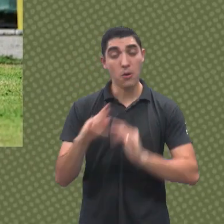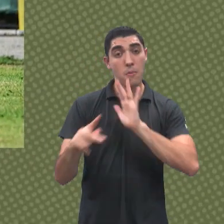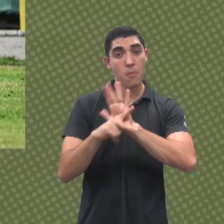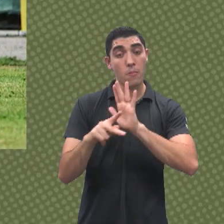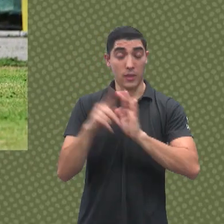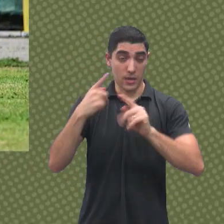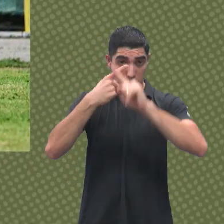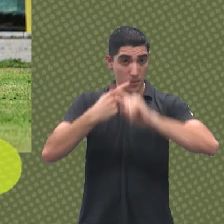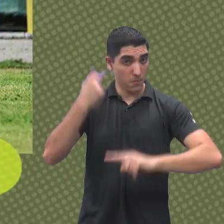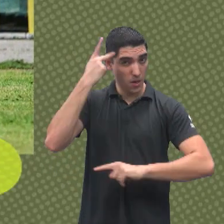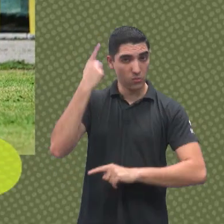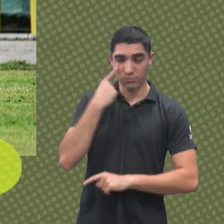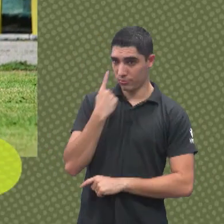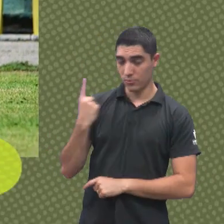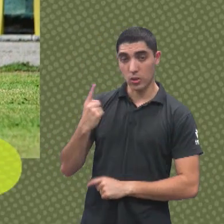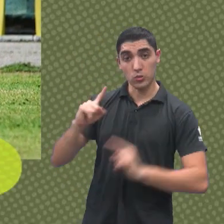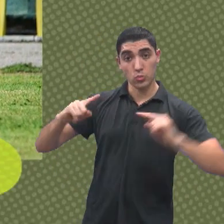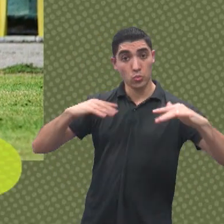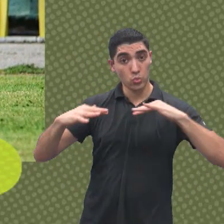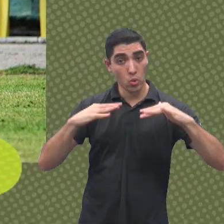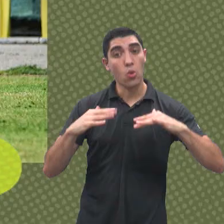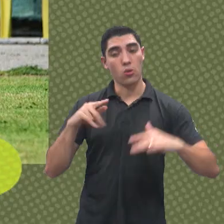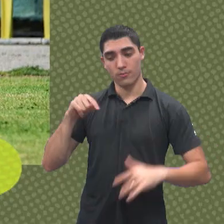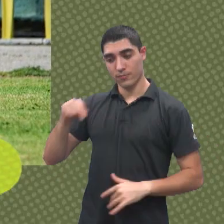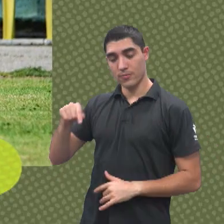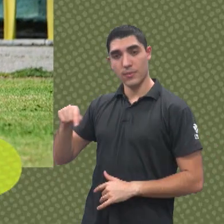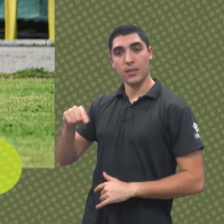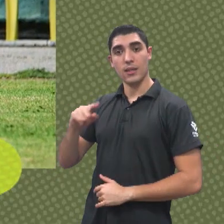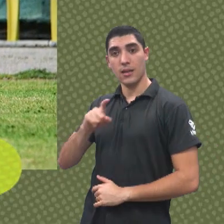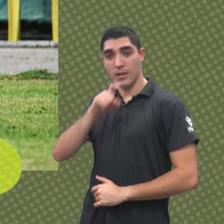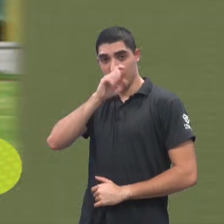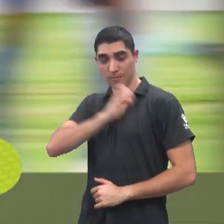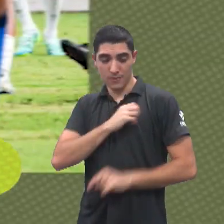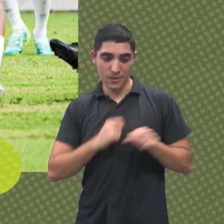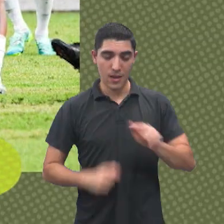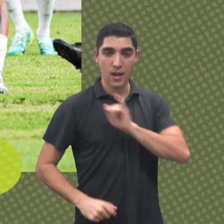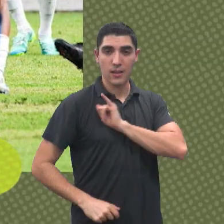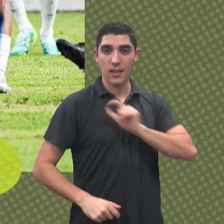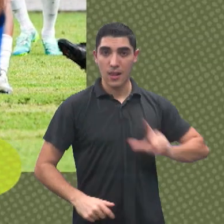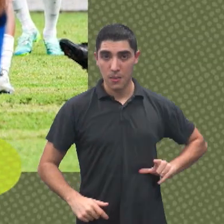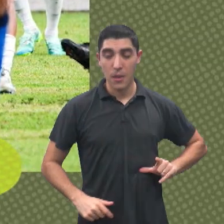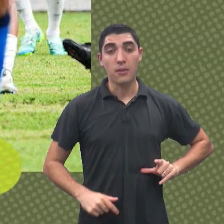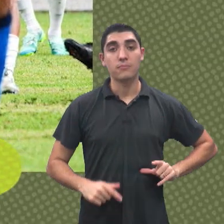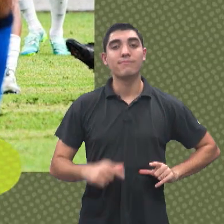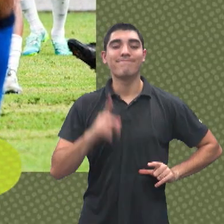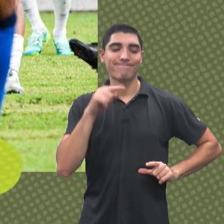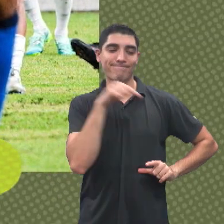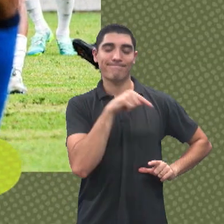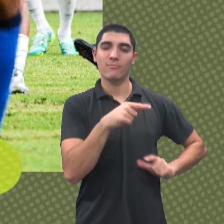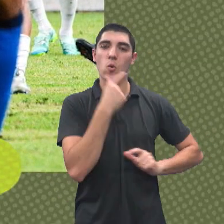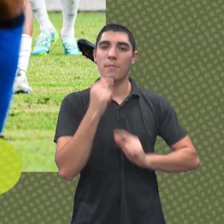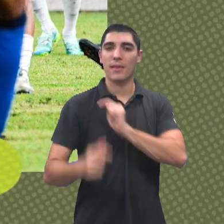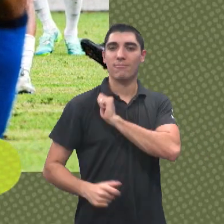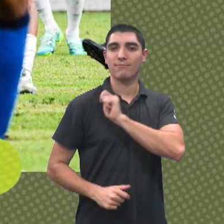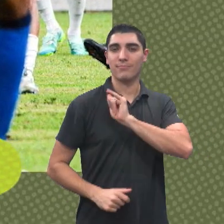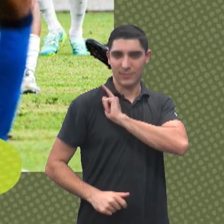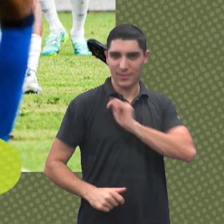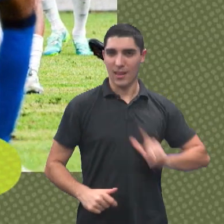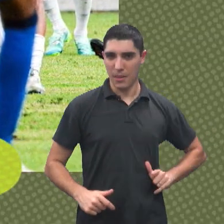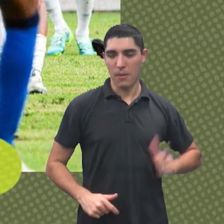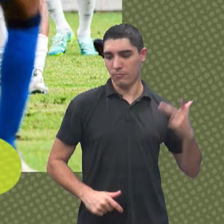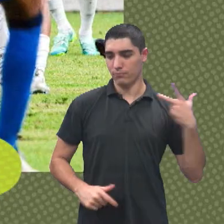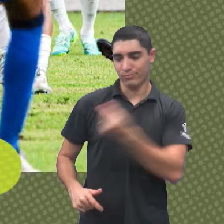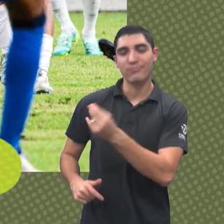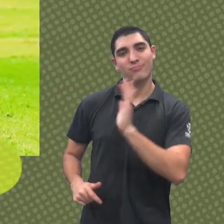do Pulo. Você tá vendo fotos aí, ó. E o São José foi derrotado pelo placar de 1-0 com o gol do atacante Tomás, da Inter de Limeira. No segundo tempo, o São